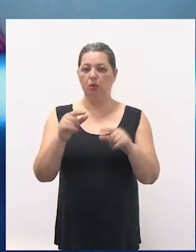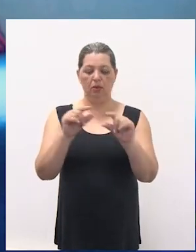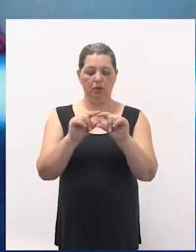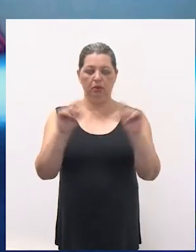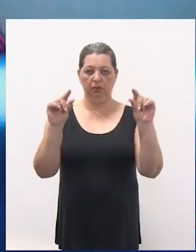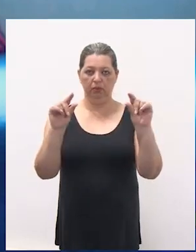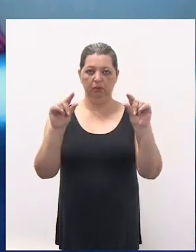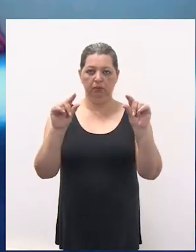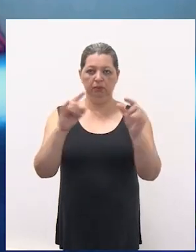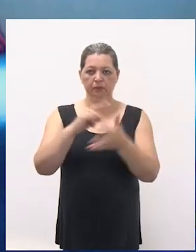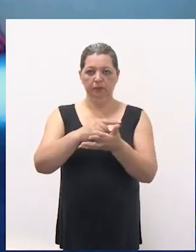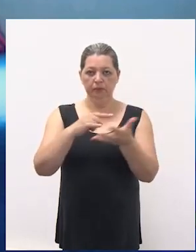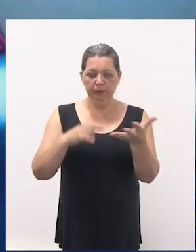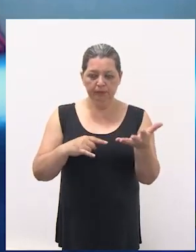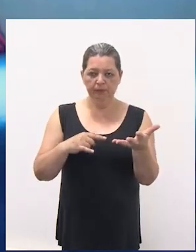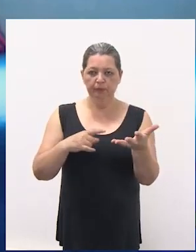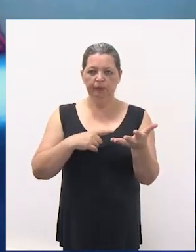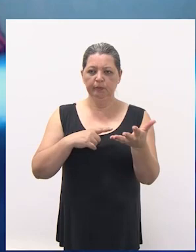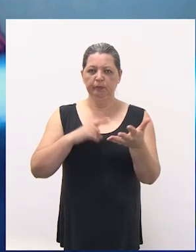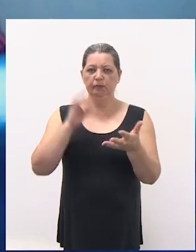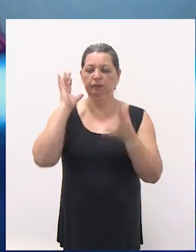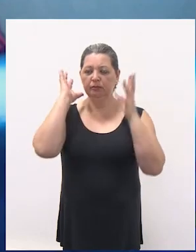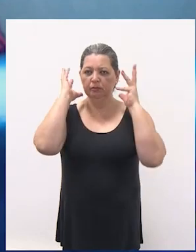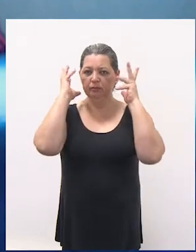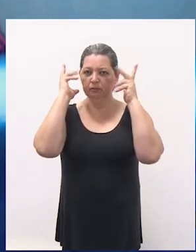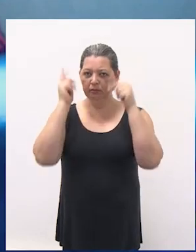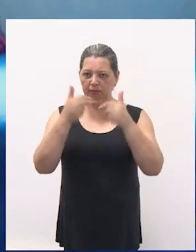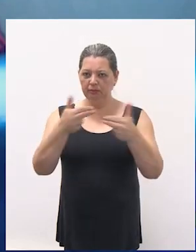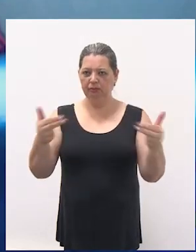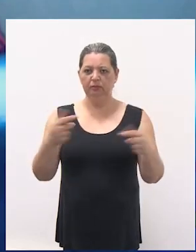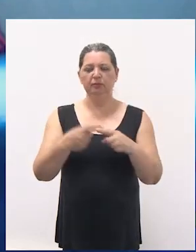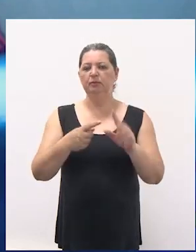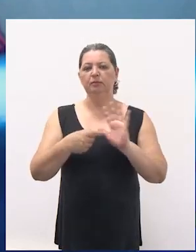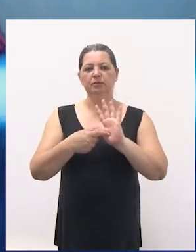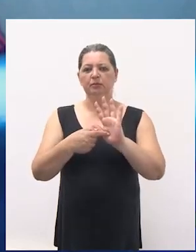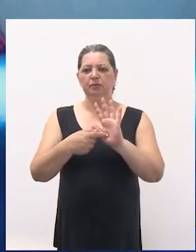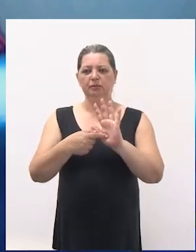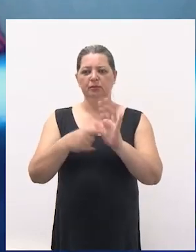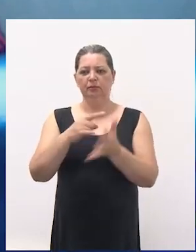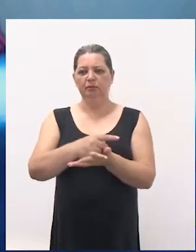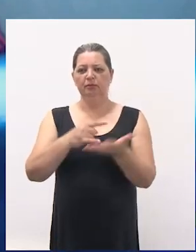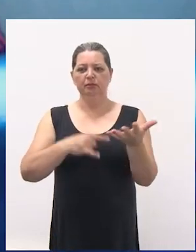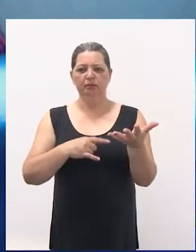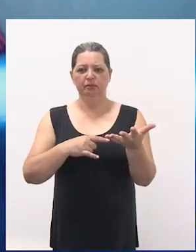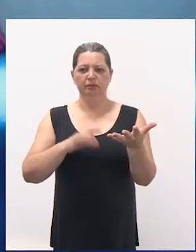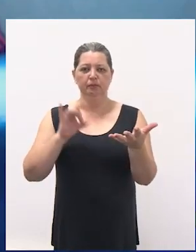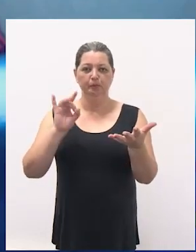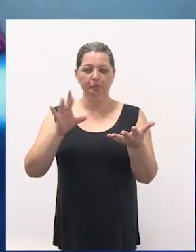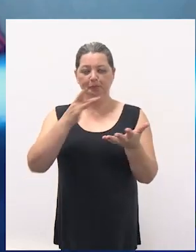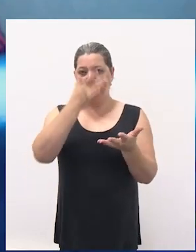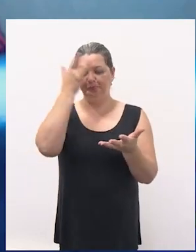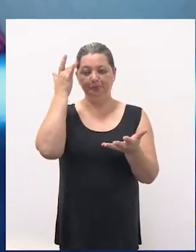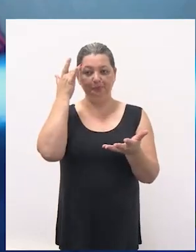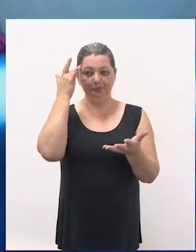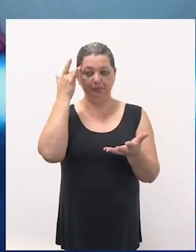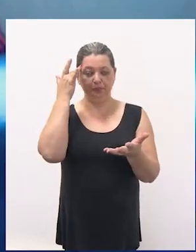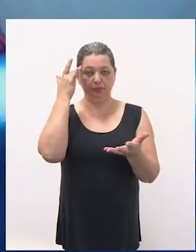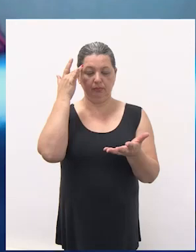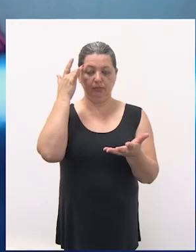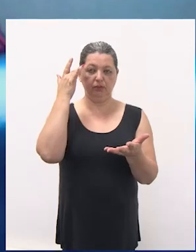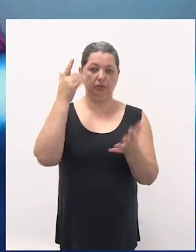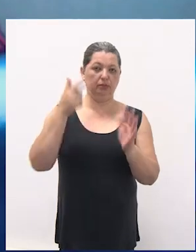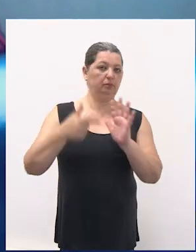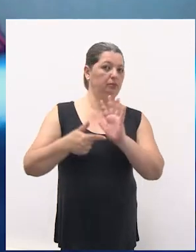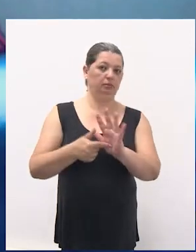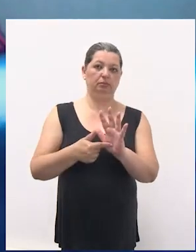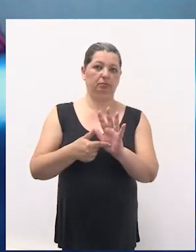no documento os animais, porque os animais só aparecem lá no documento quando é alguém anônimo. E é muito importante